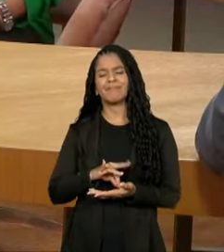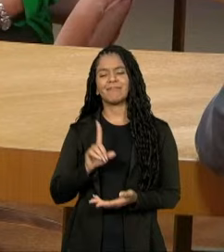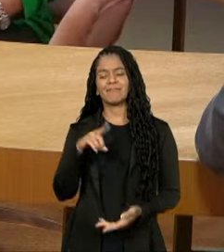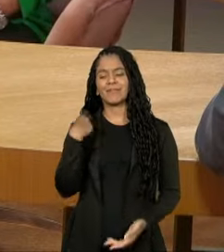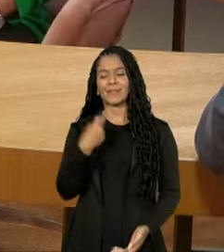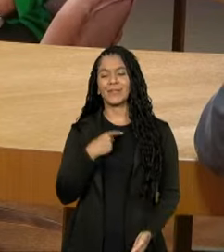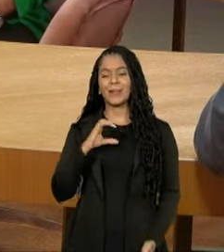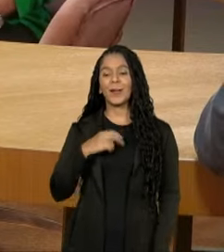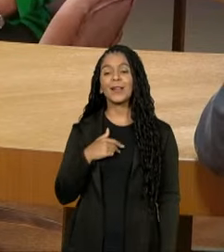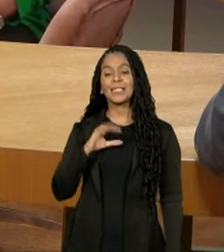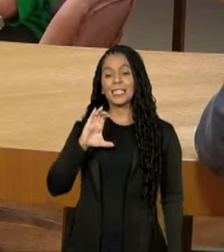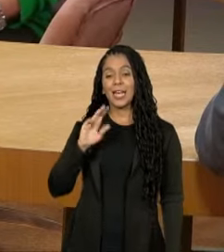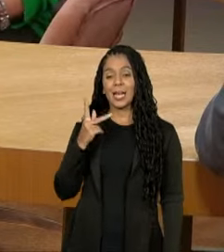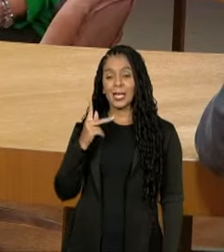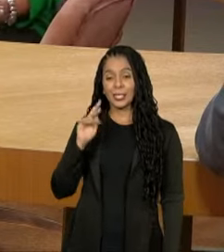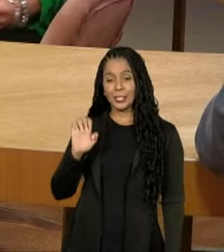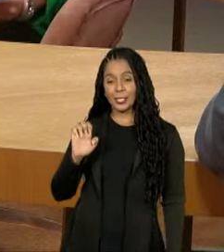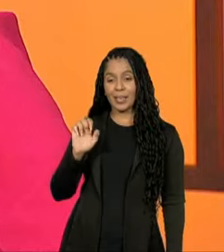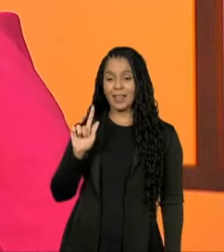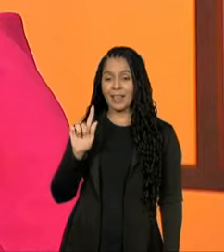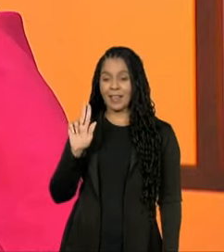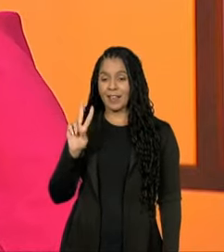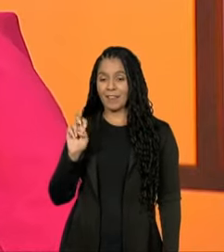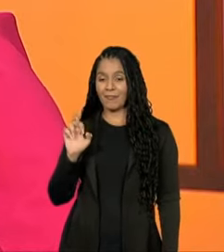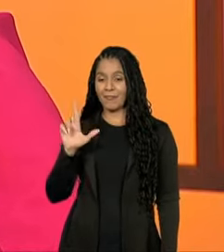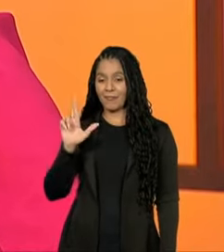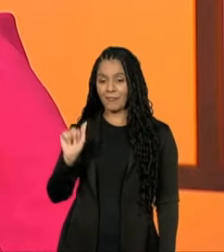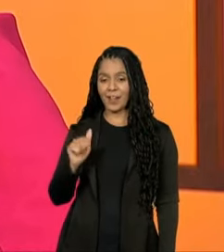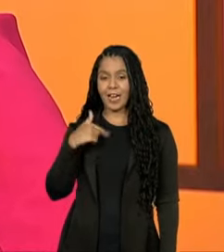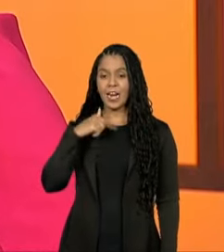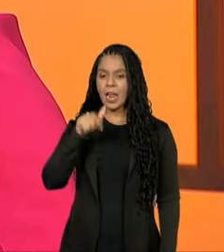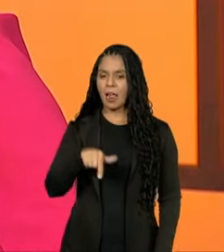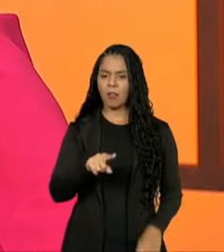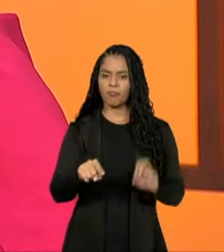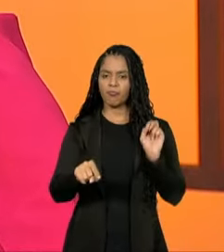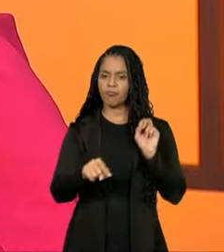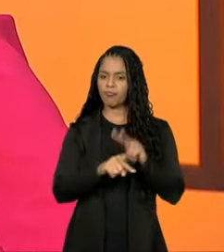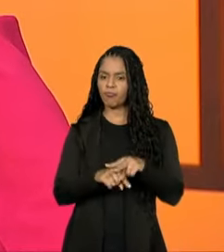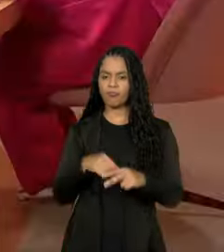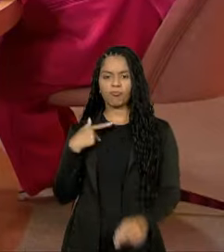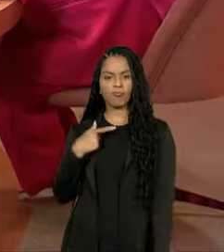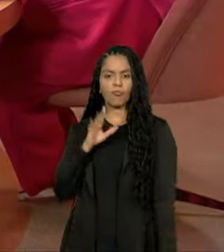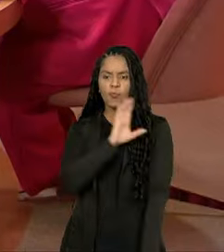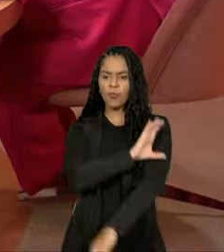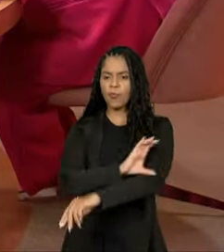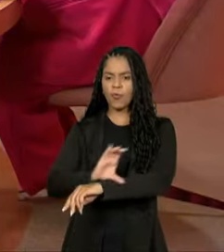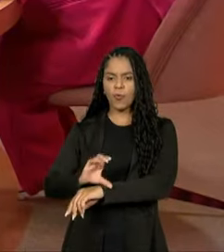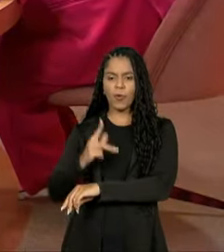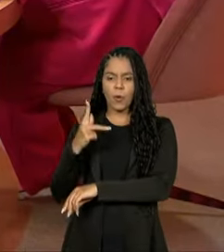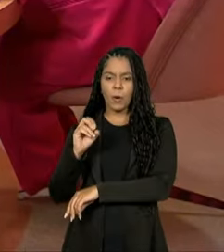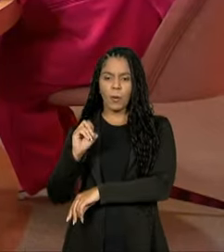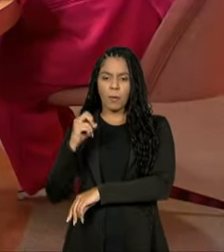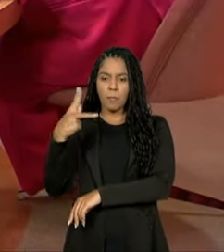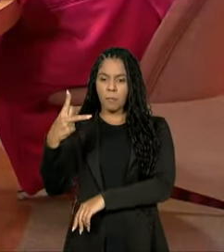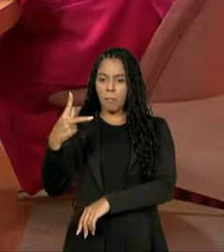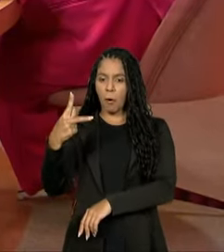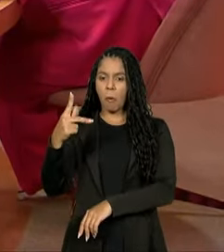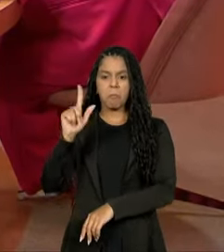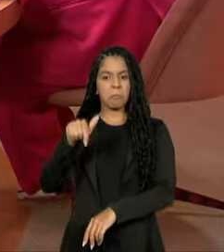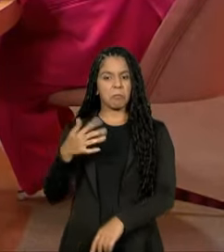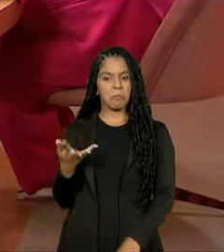Che Guevara, né? Assim, uma coisa deixou. Ela uma entrou coisa... na cultura pop como imagem